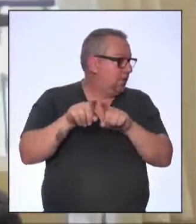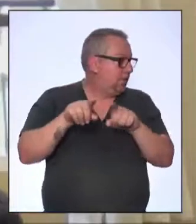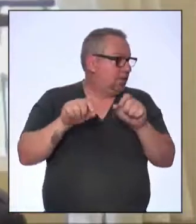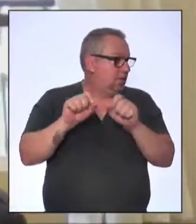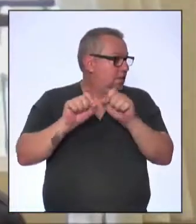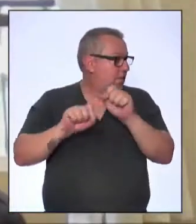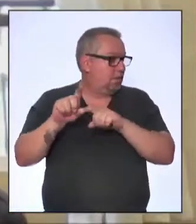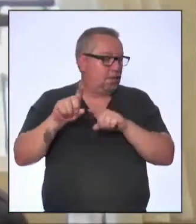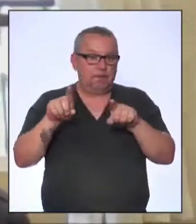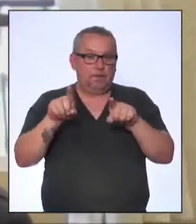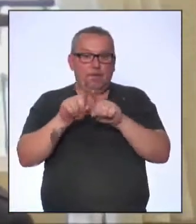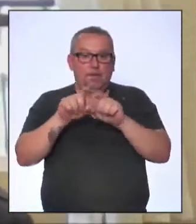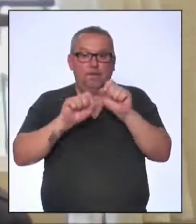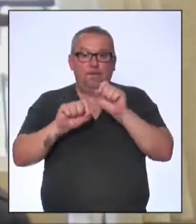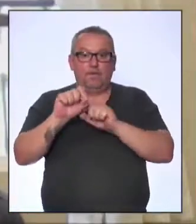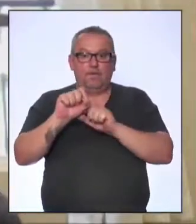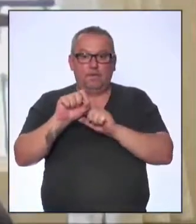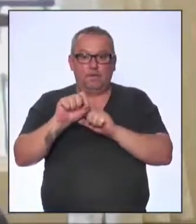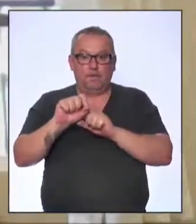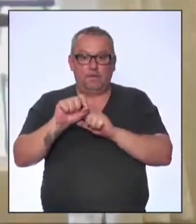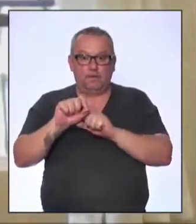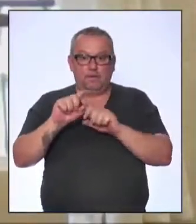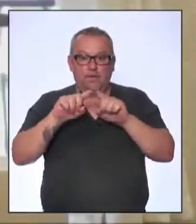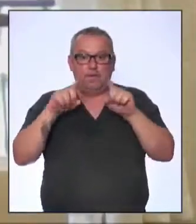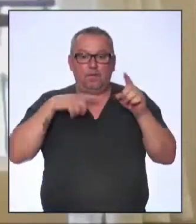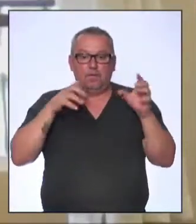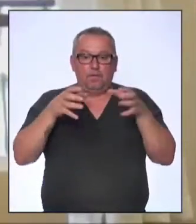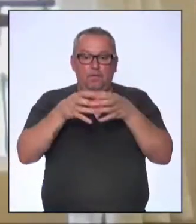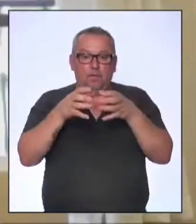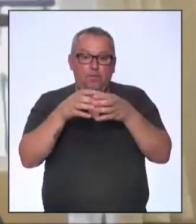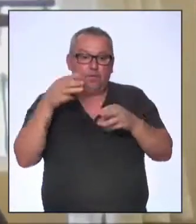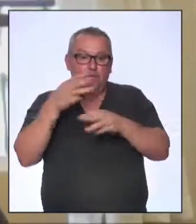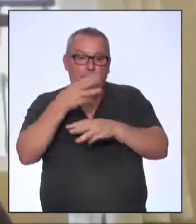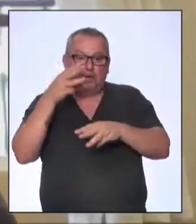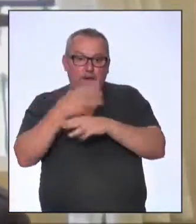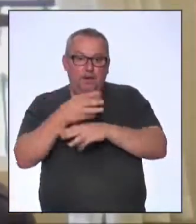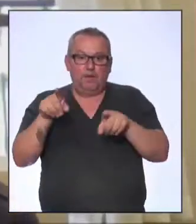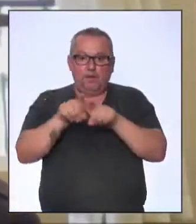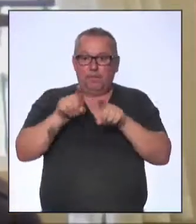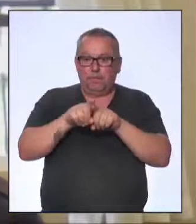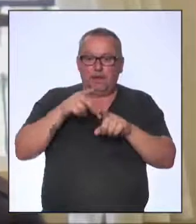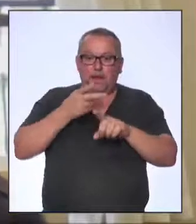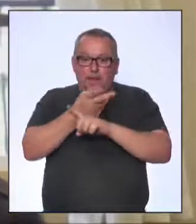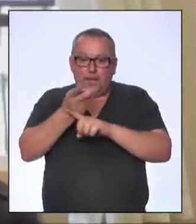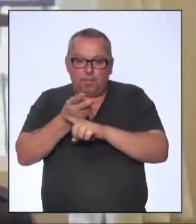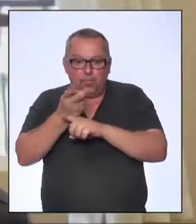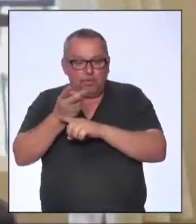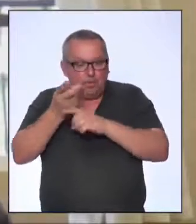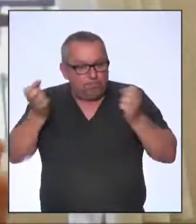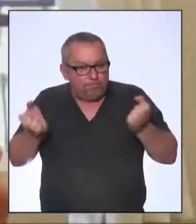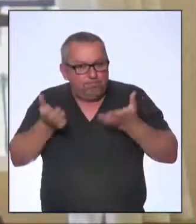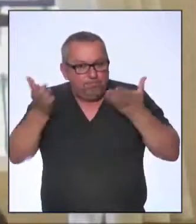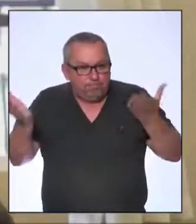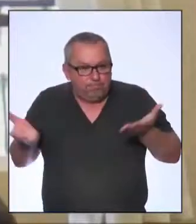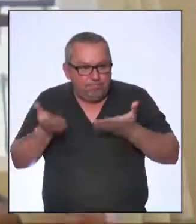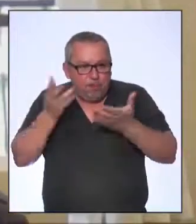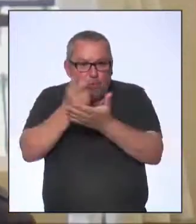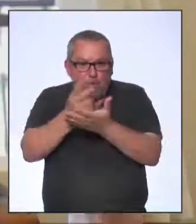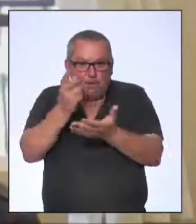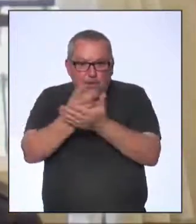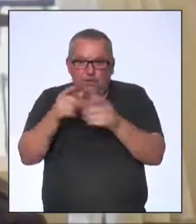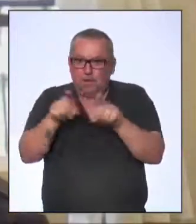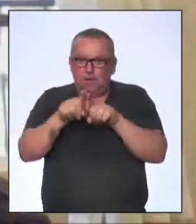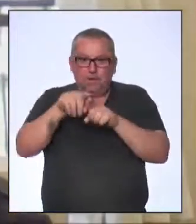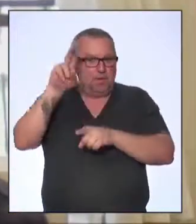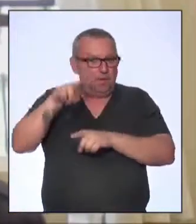direto aqui também para os grupos de WhatsApp. Então, assim, essa busca ativa, ela está sendo constante aqui. E ela não